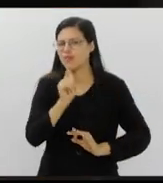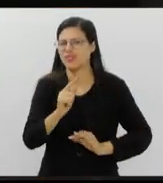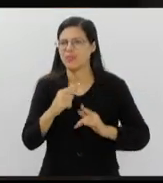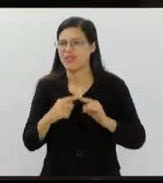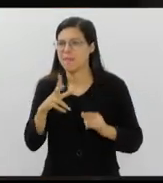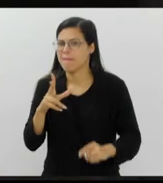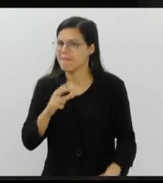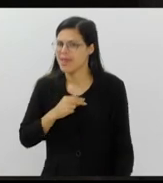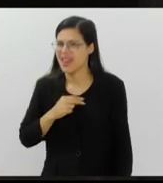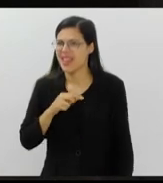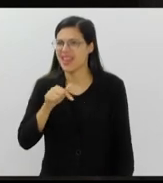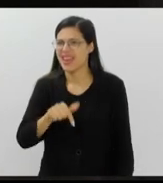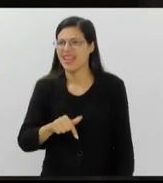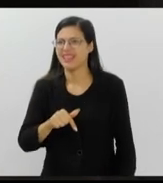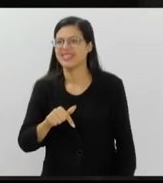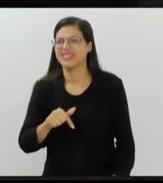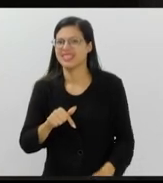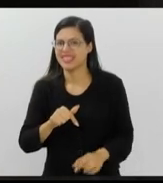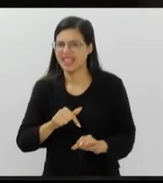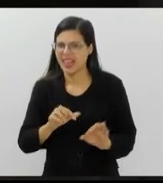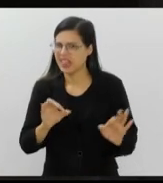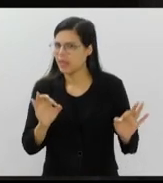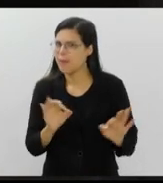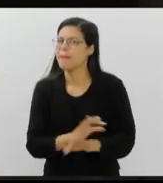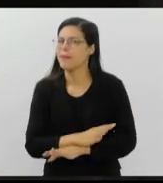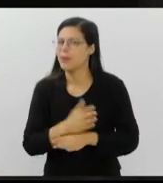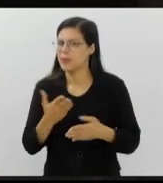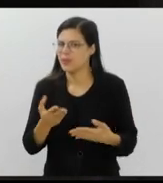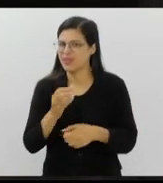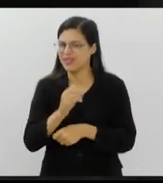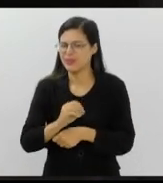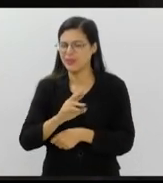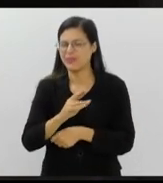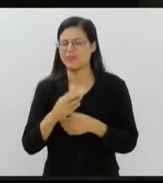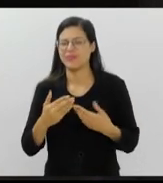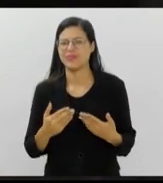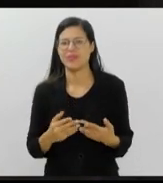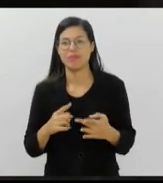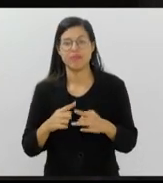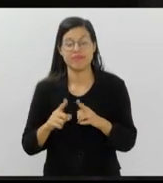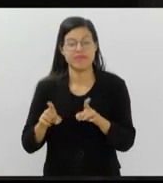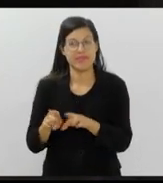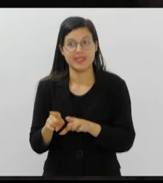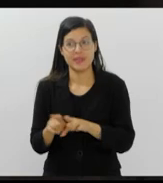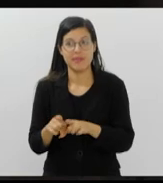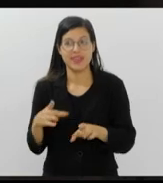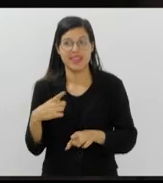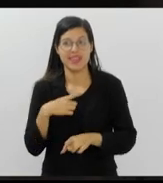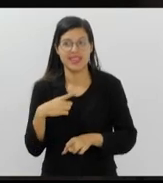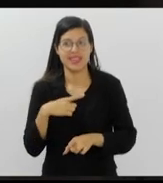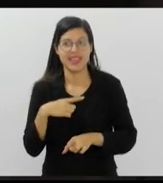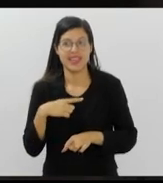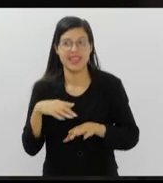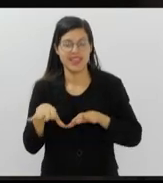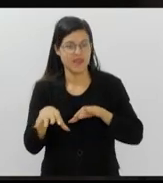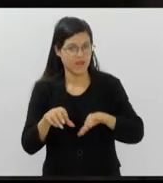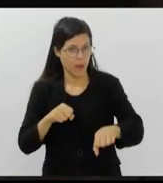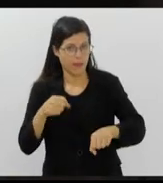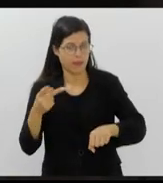Ele é muito preparado, doutor Nélio Jorginho. Mas ele também possui na sua